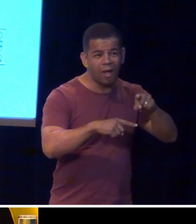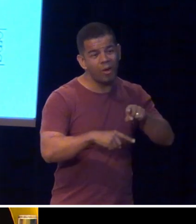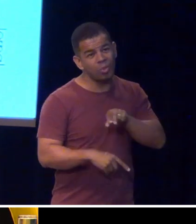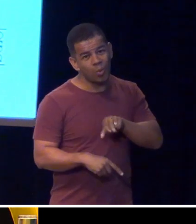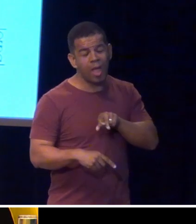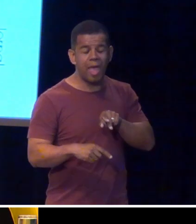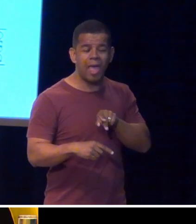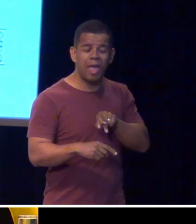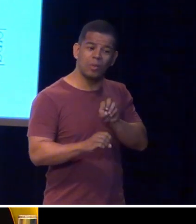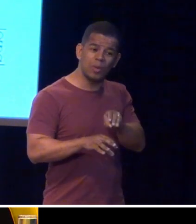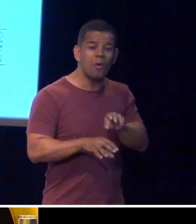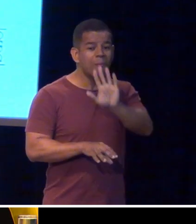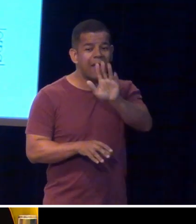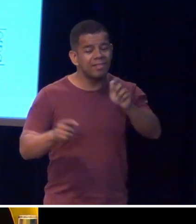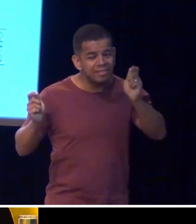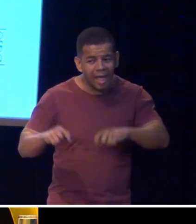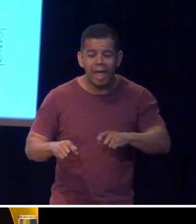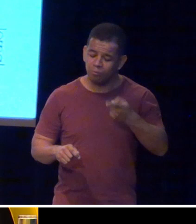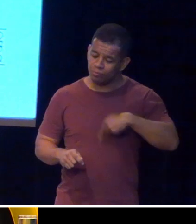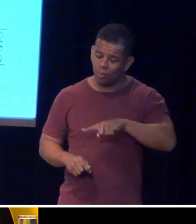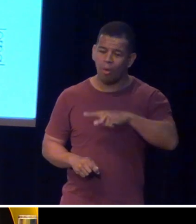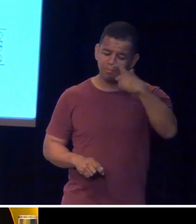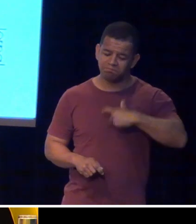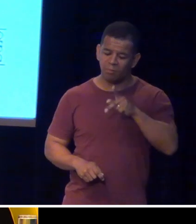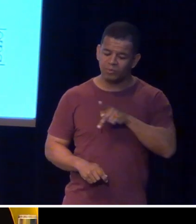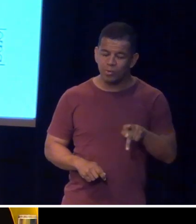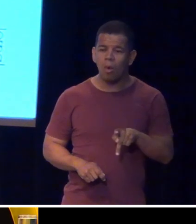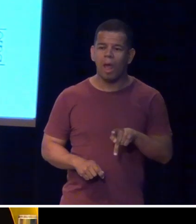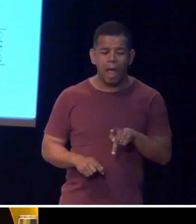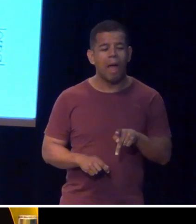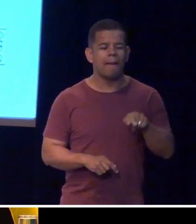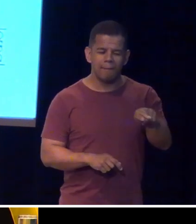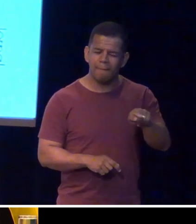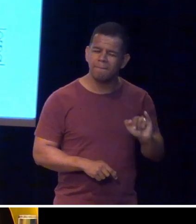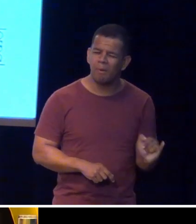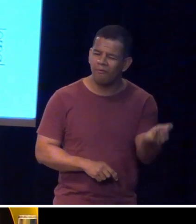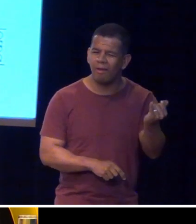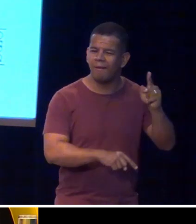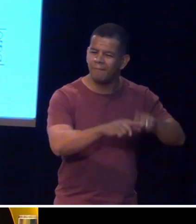professores, podemos nos apropriar e transformar esse material num